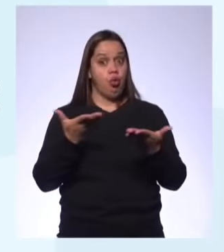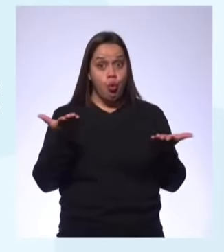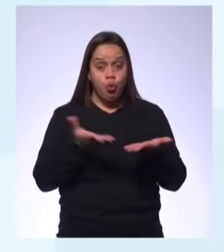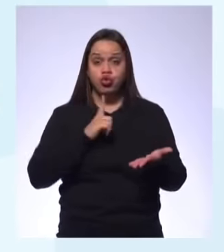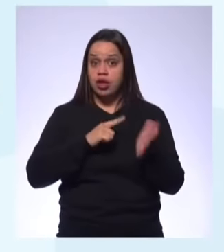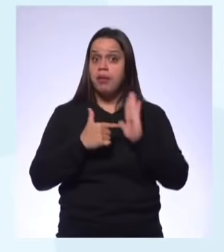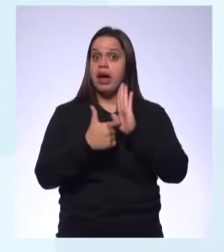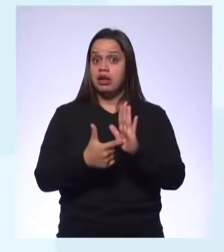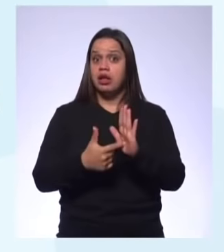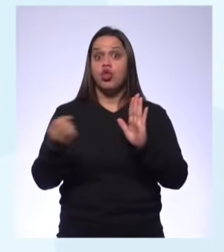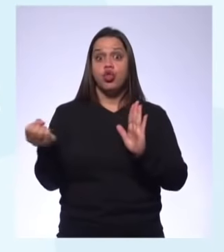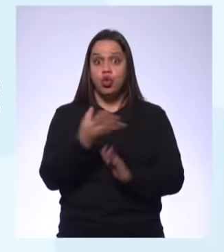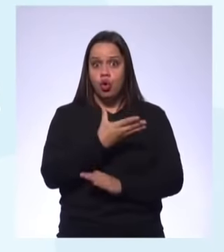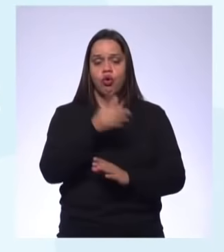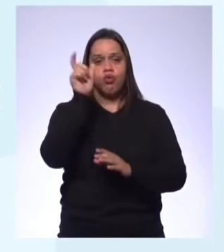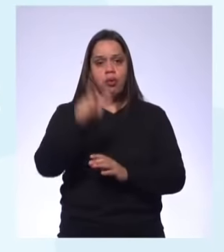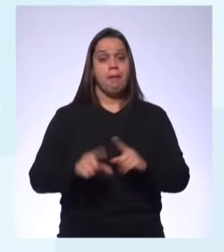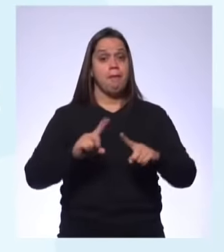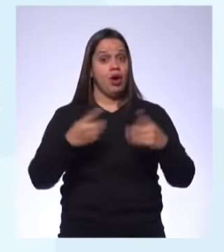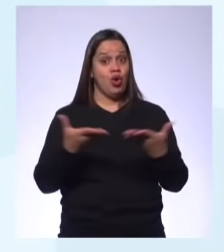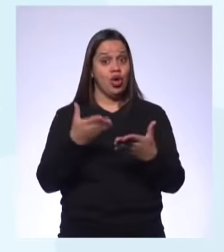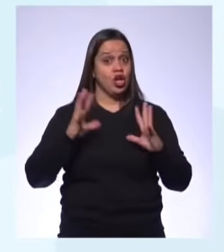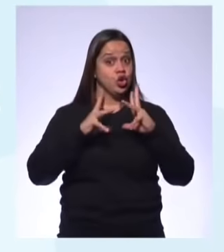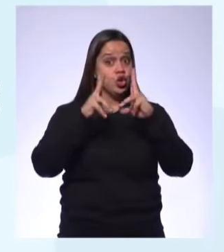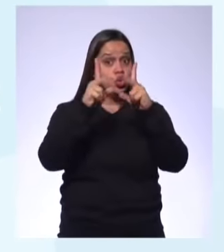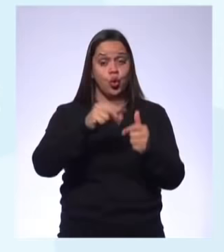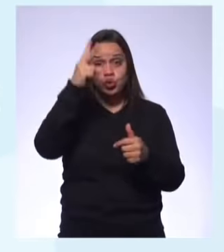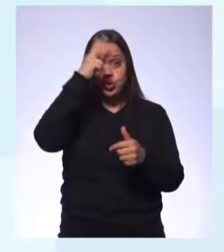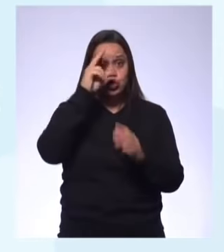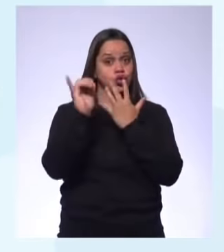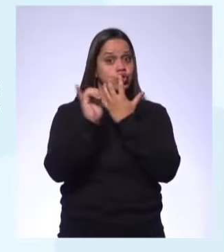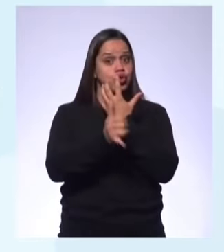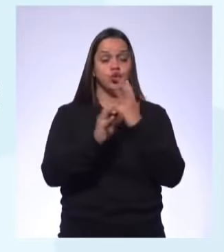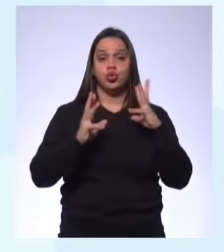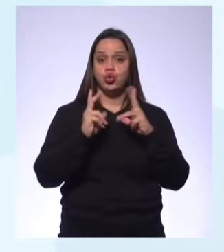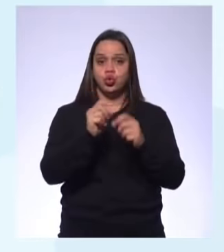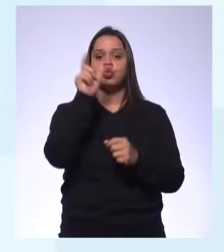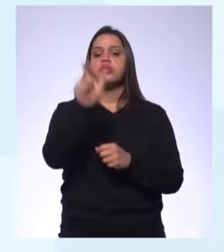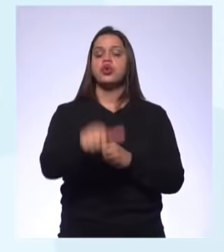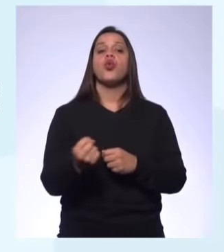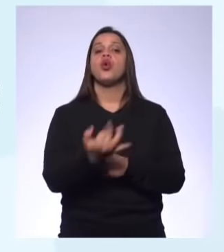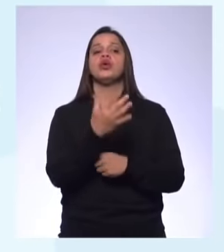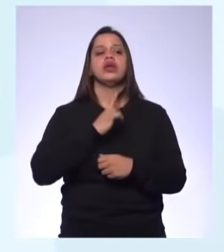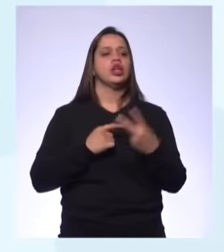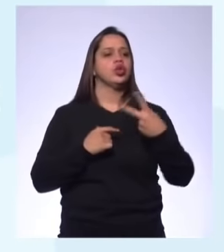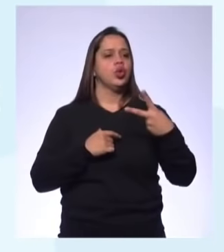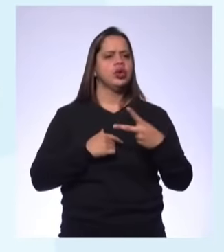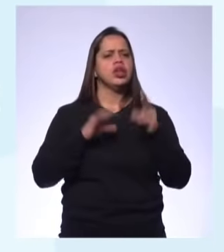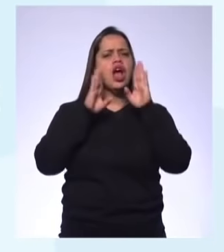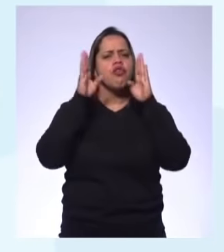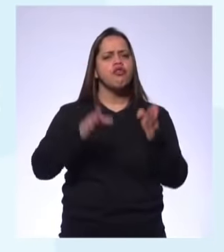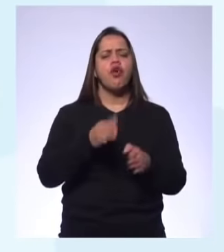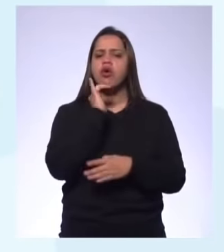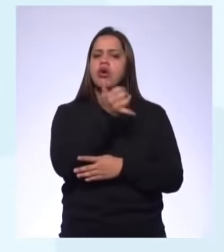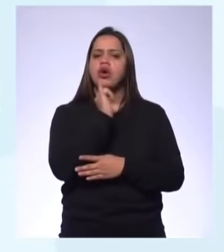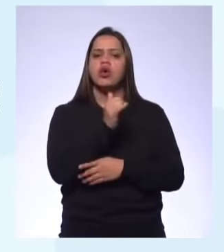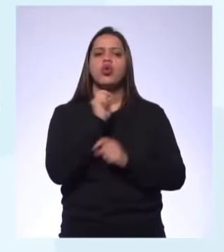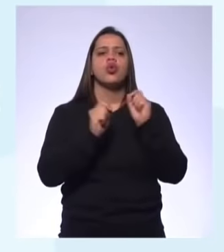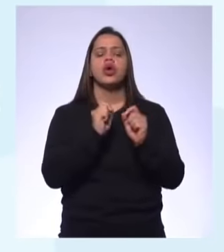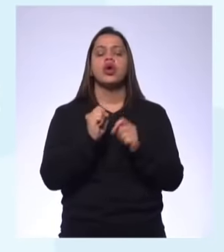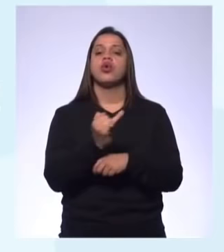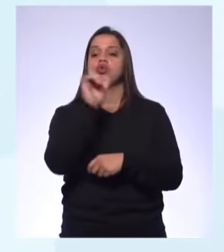lembrem agora do conto todo, hein? Do conto todo. E a 2. E quanto ao foco narrativo? Qual é o tipo de